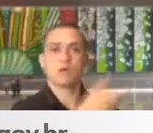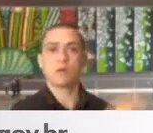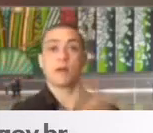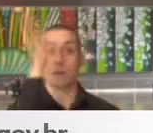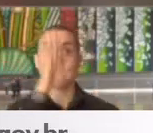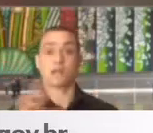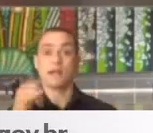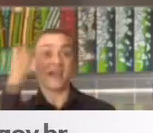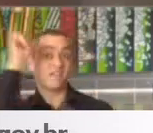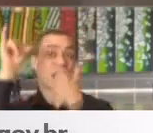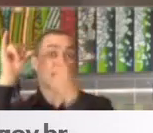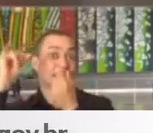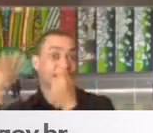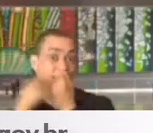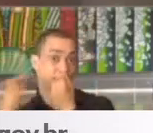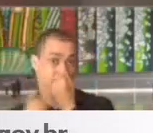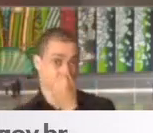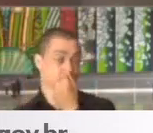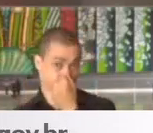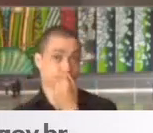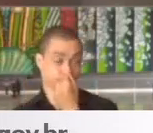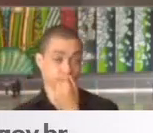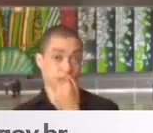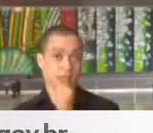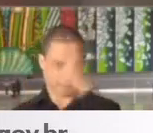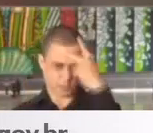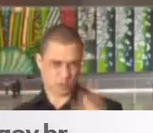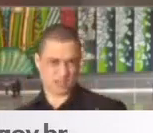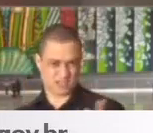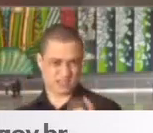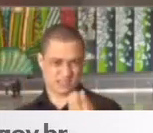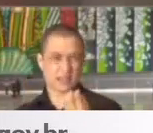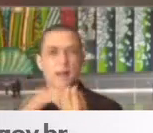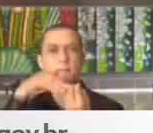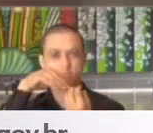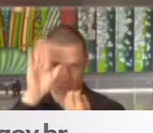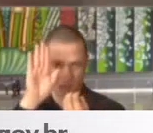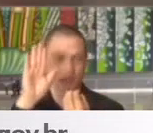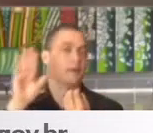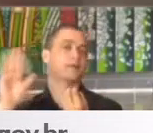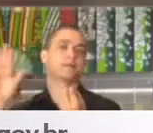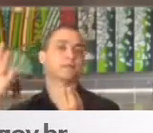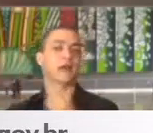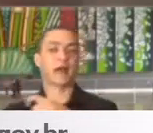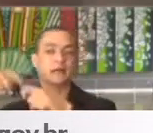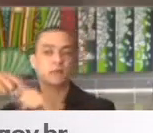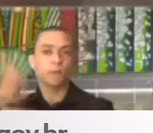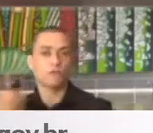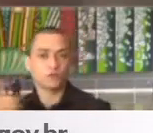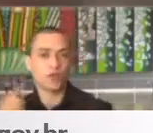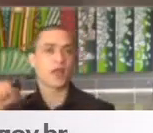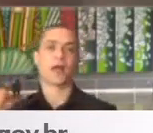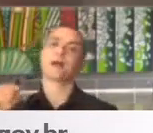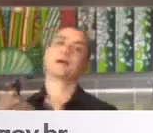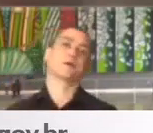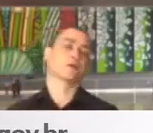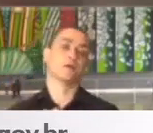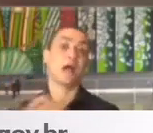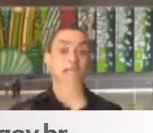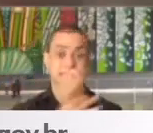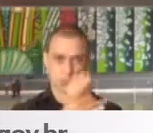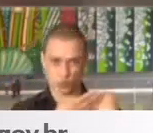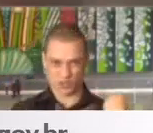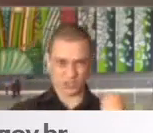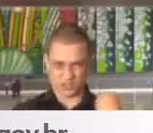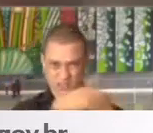brasileiros, começando com as pessoas com mais de 60 anos, profissionais de saúde, profissionais de segurança